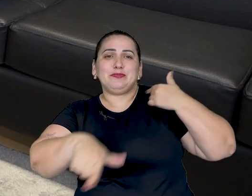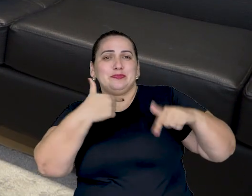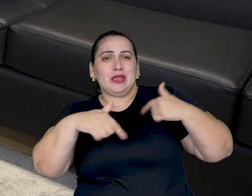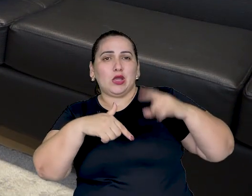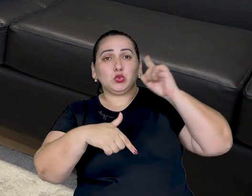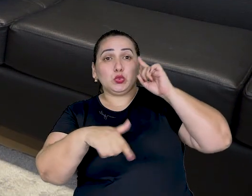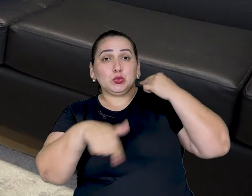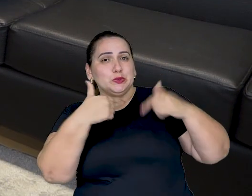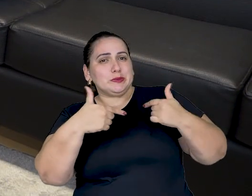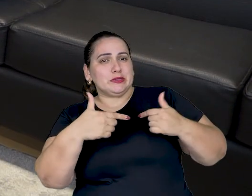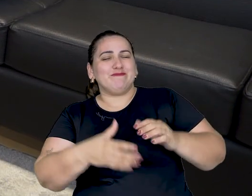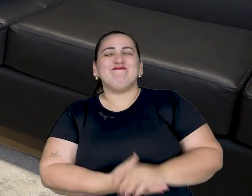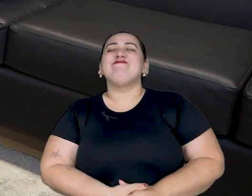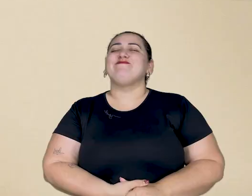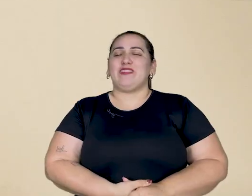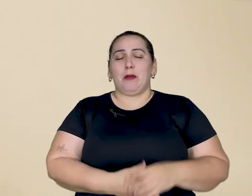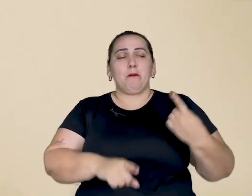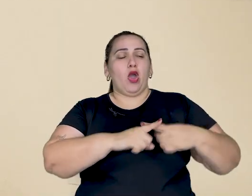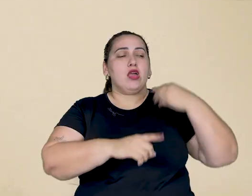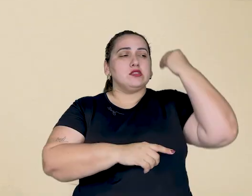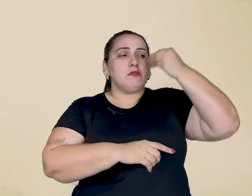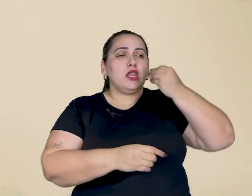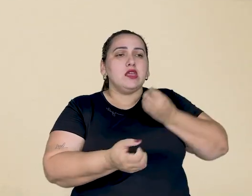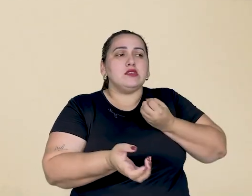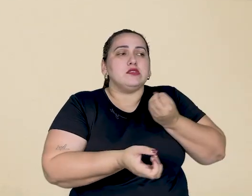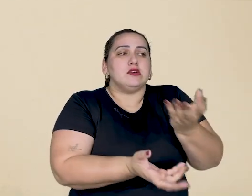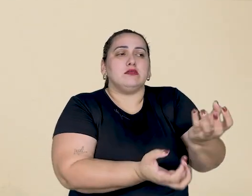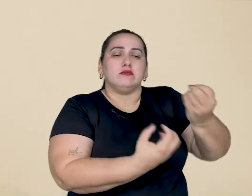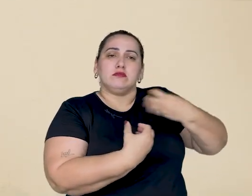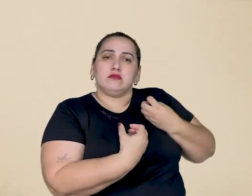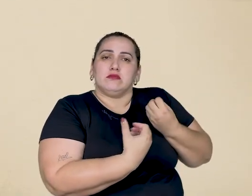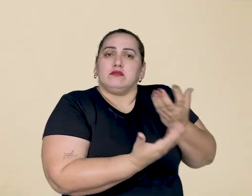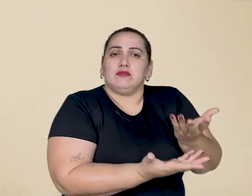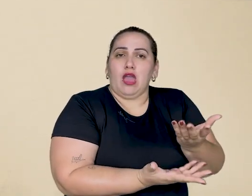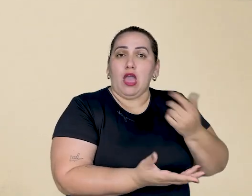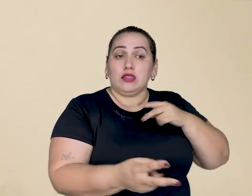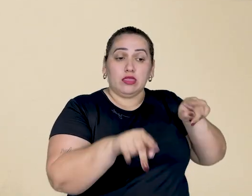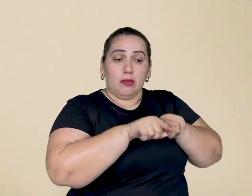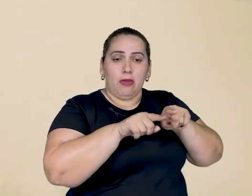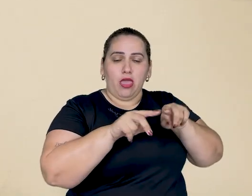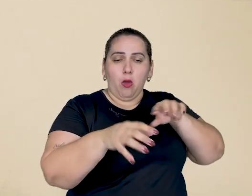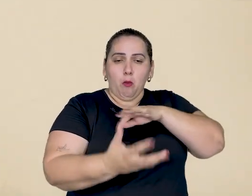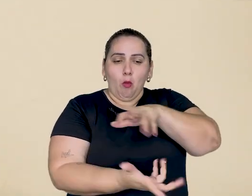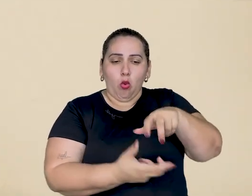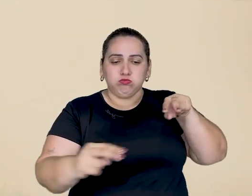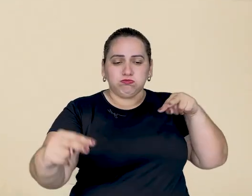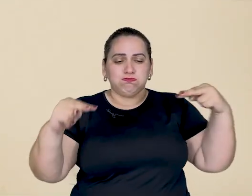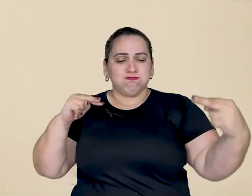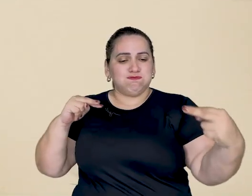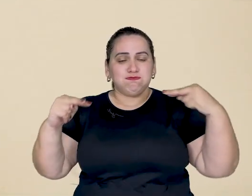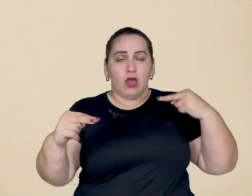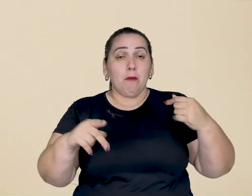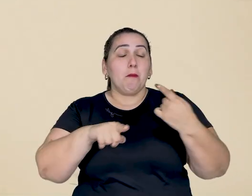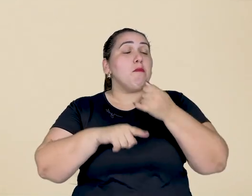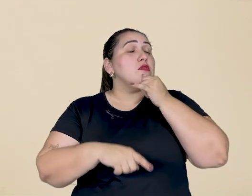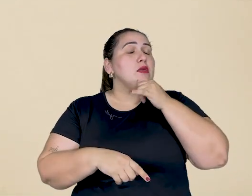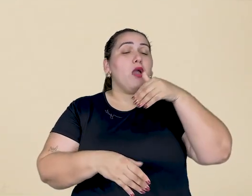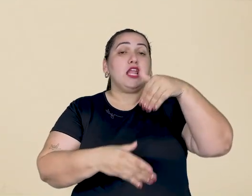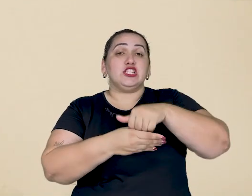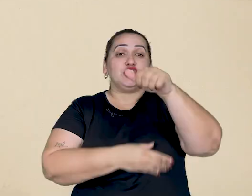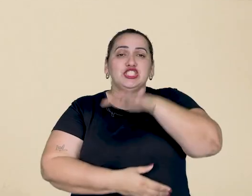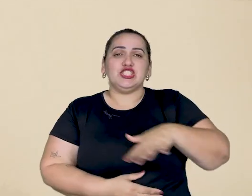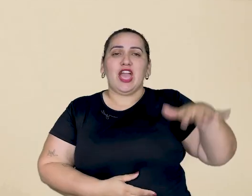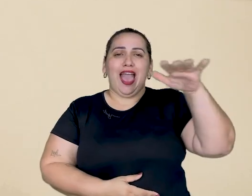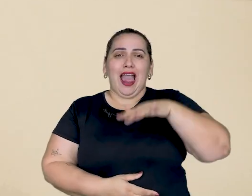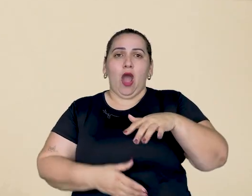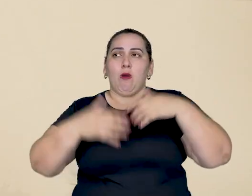que muda nessa rotina? Muda a troca de experiências, muda a visão de mundo. As eleições gerais são as eleições muito